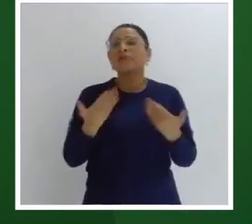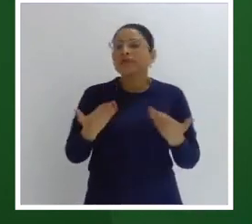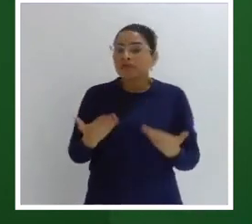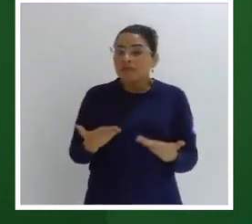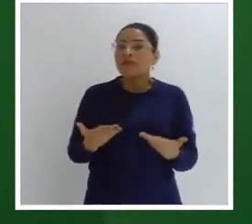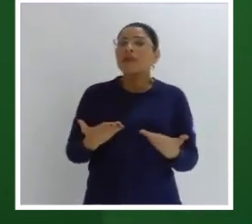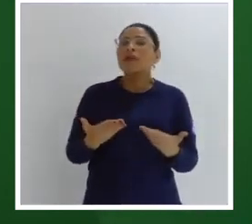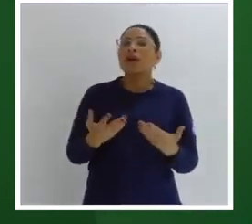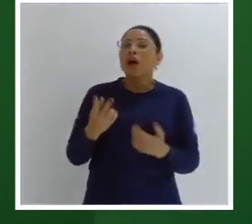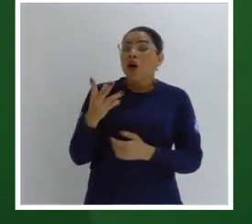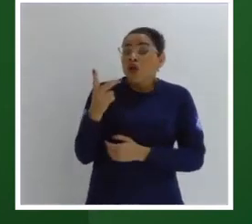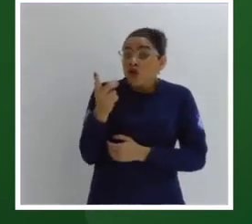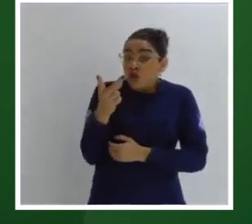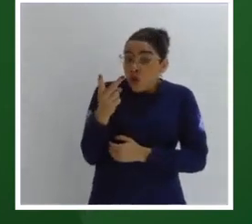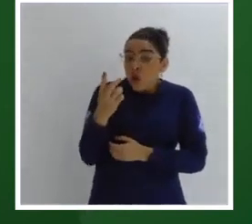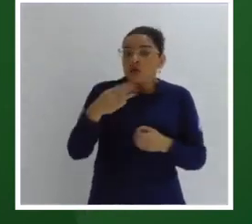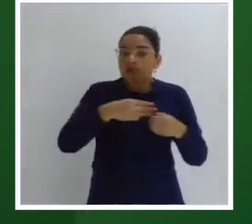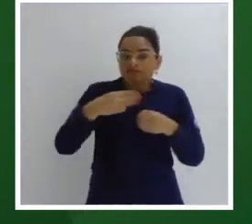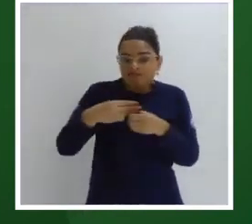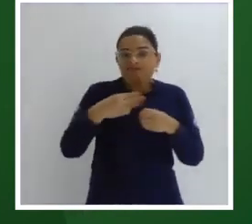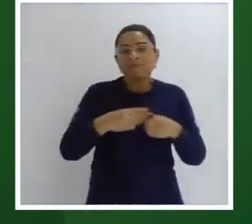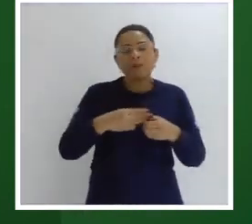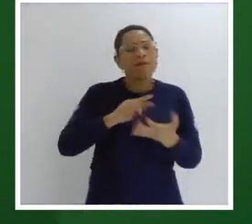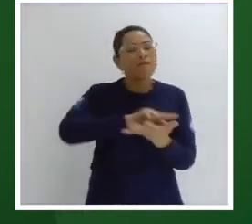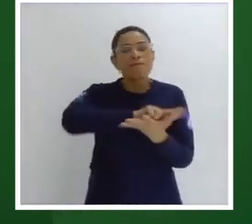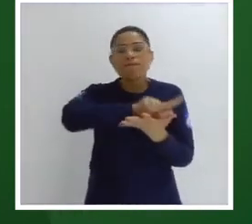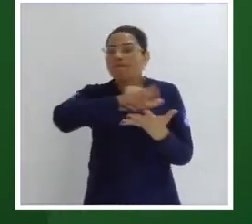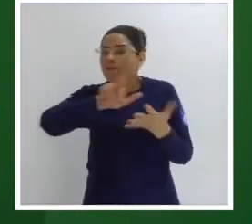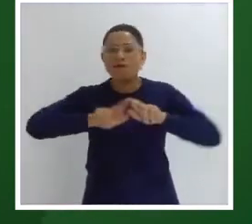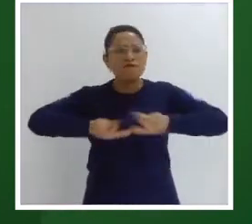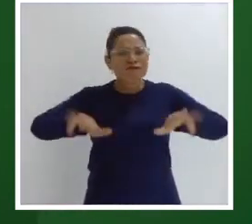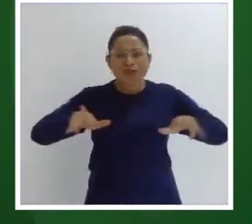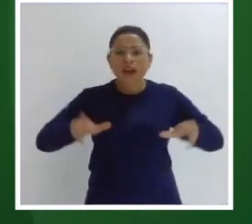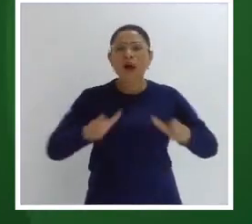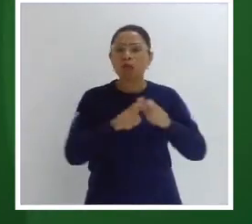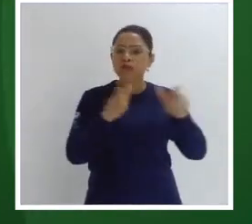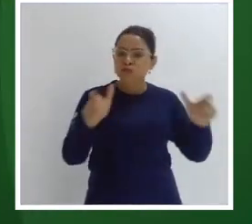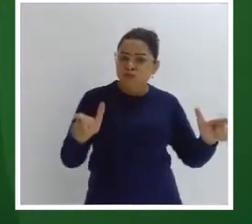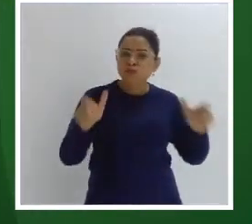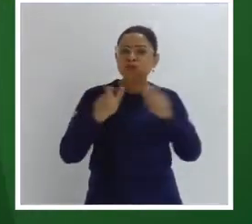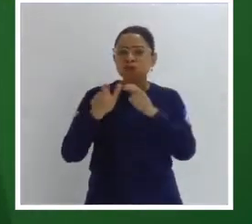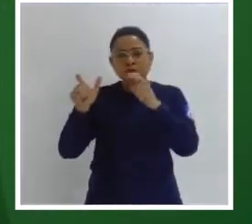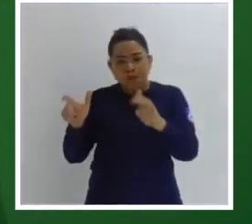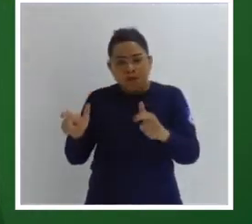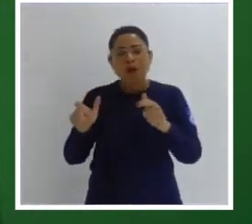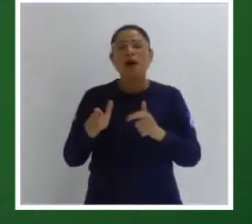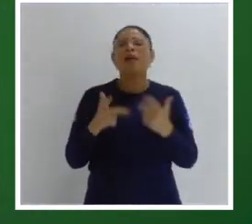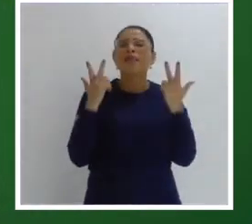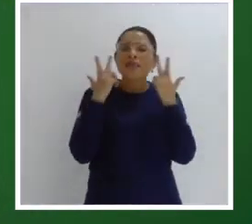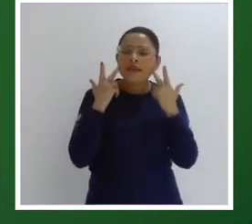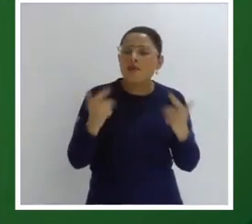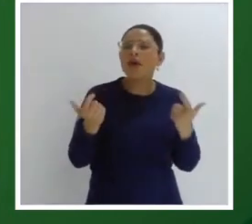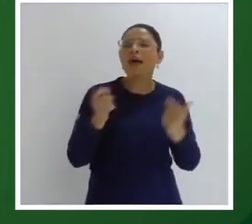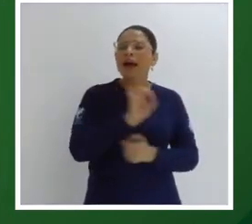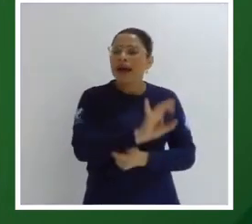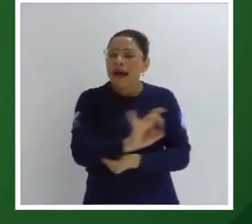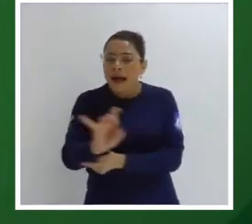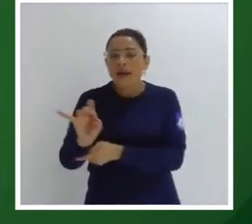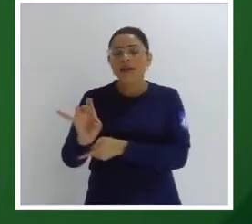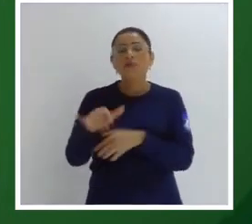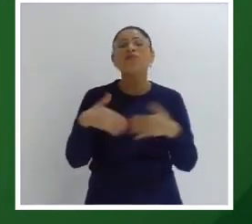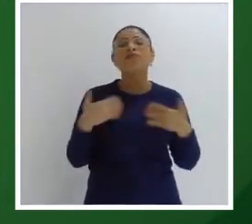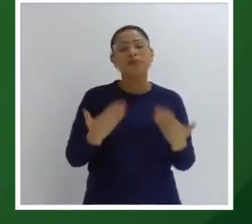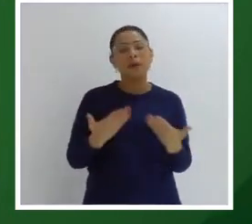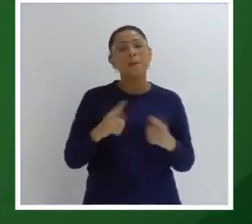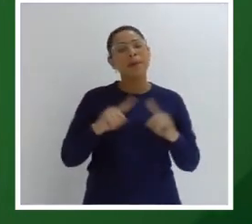esses 12 municípios que também são muito diversificados pelo seu tamanho pela sua complexidade pela sua natureza mas são